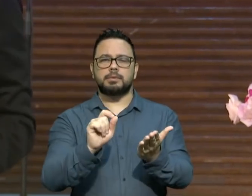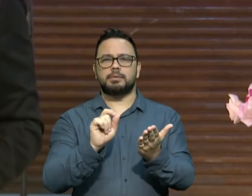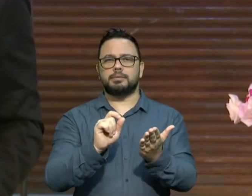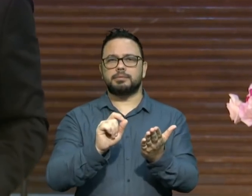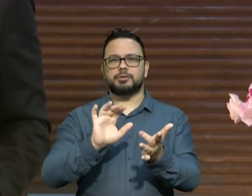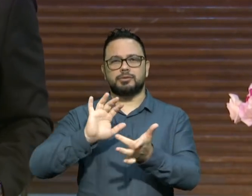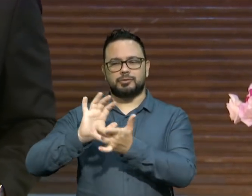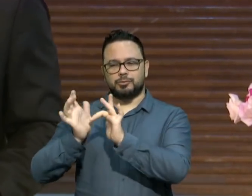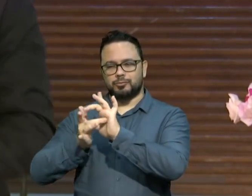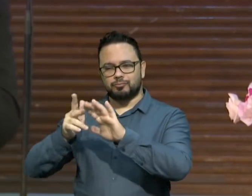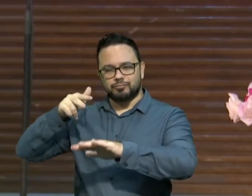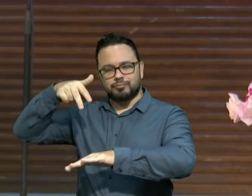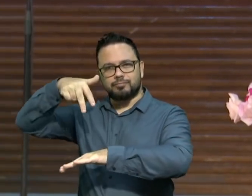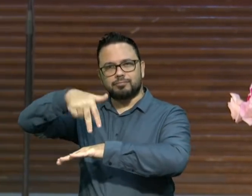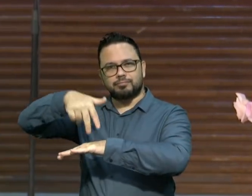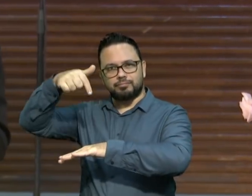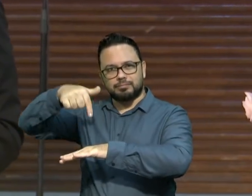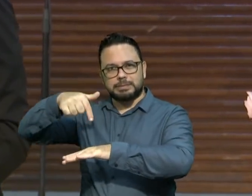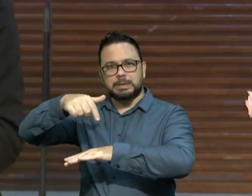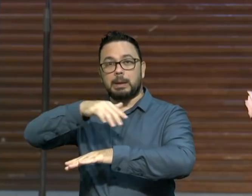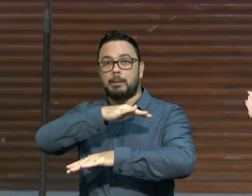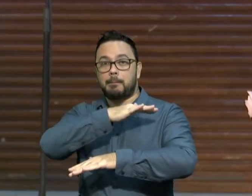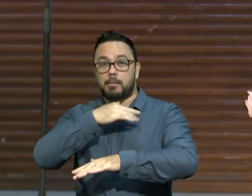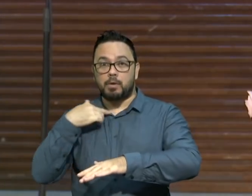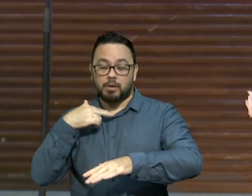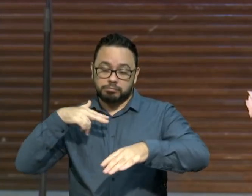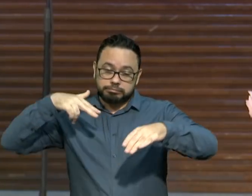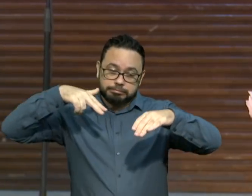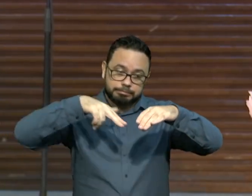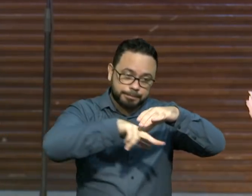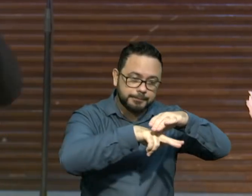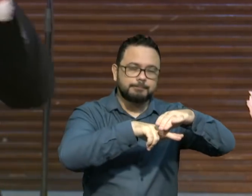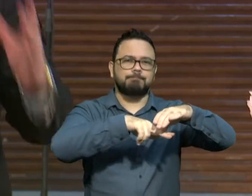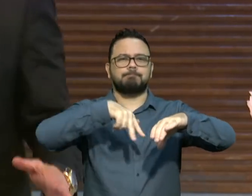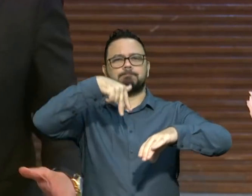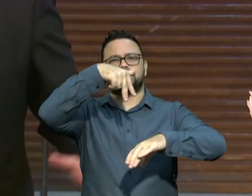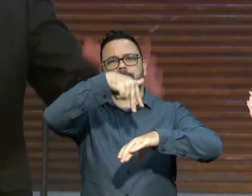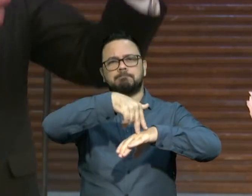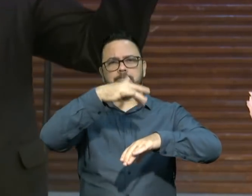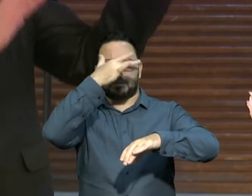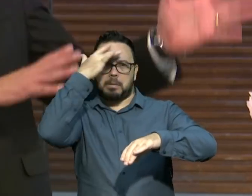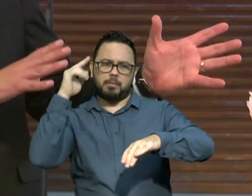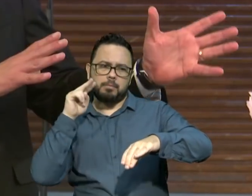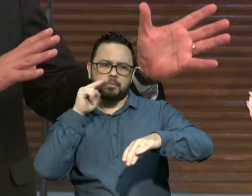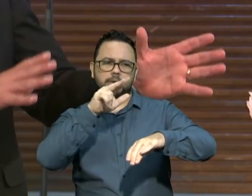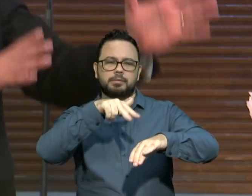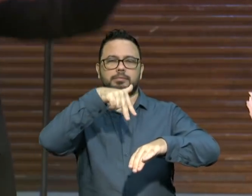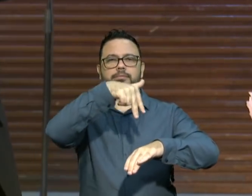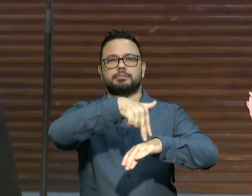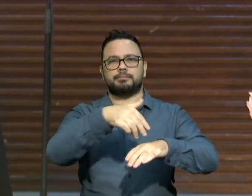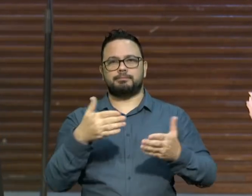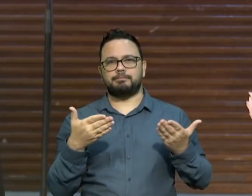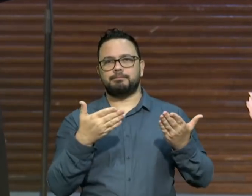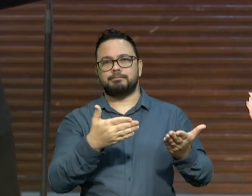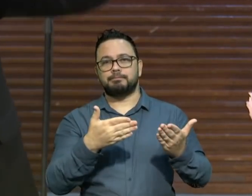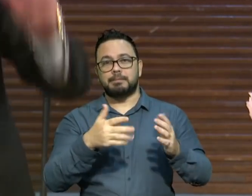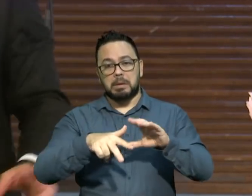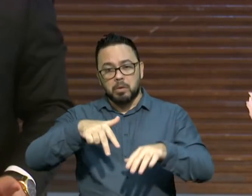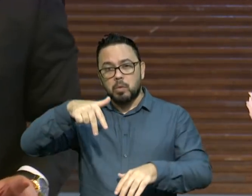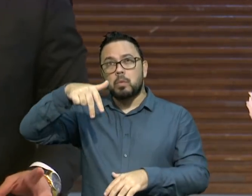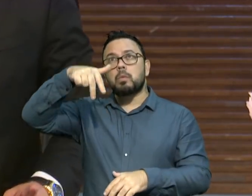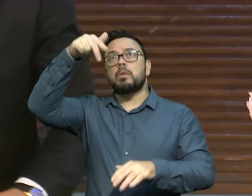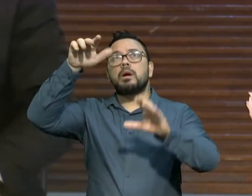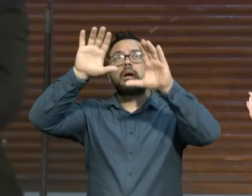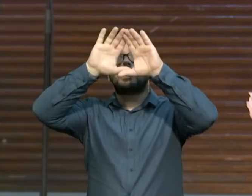veio a este mundo morreu foi sepultado ressuscitou apareceu foi ao céu